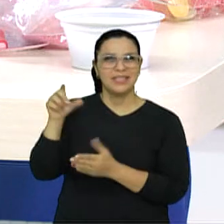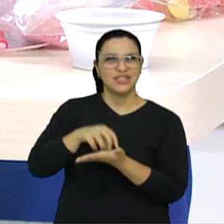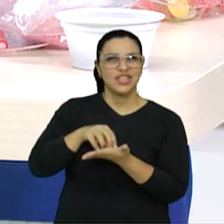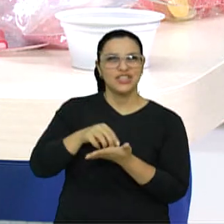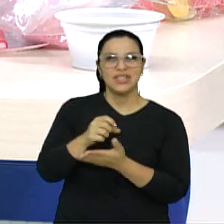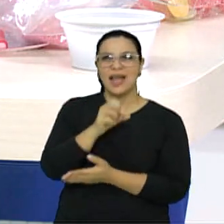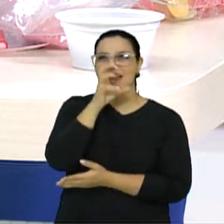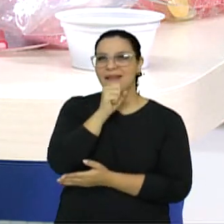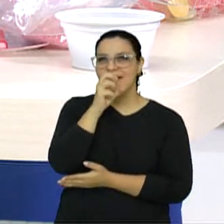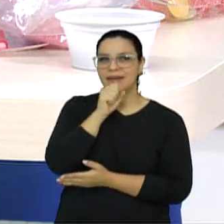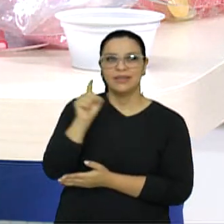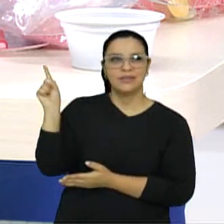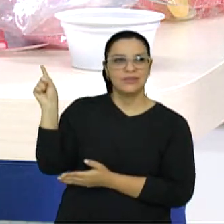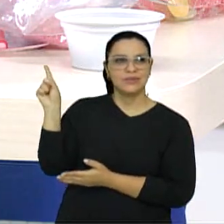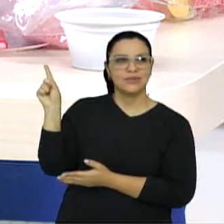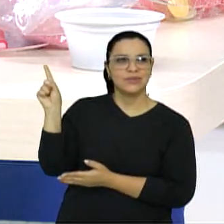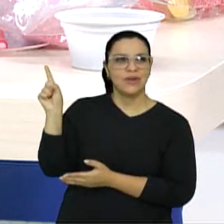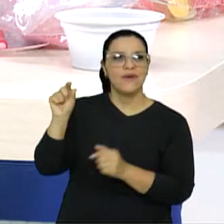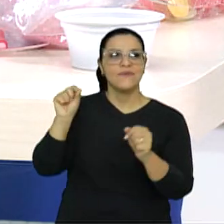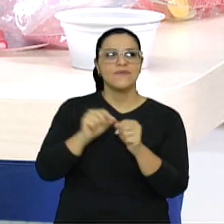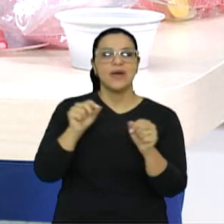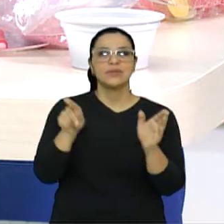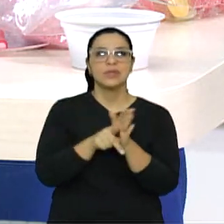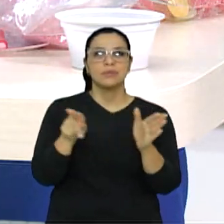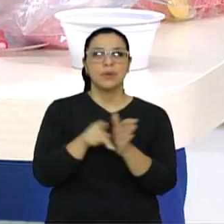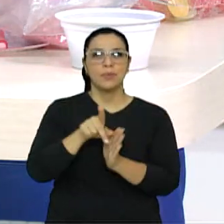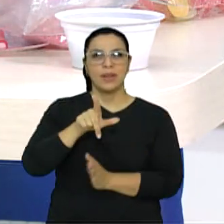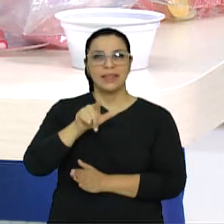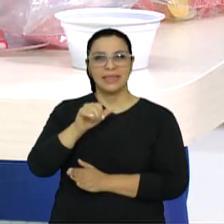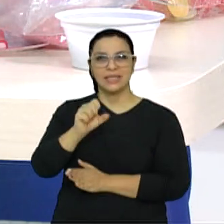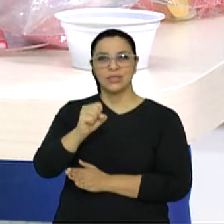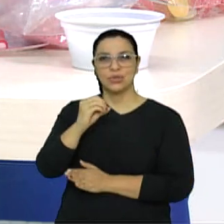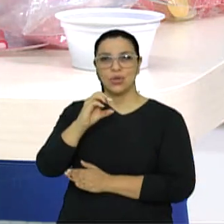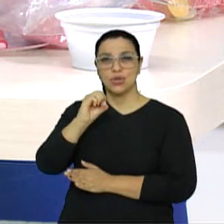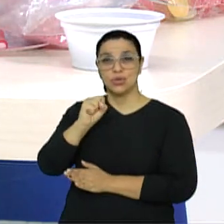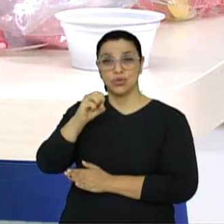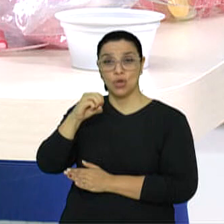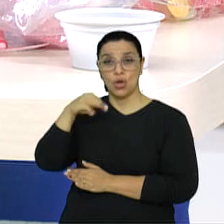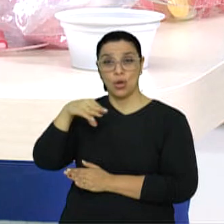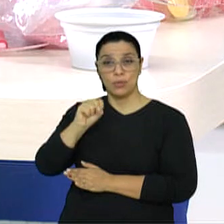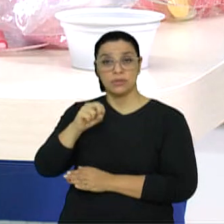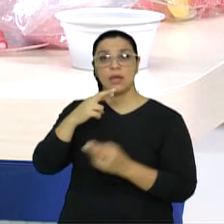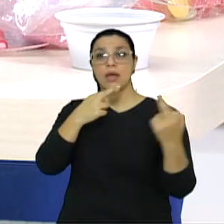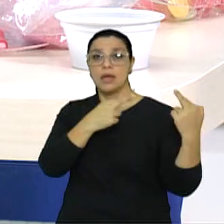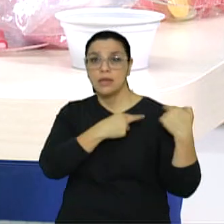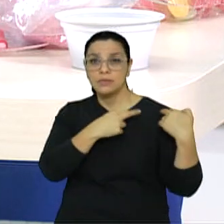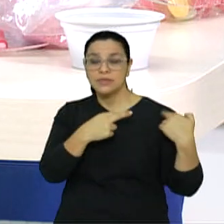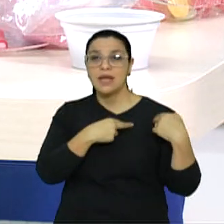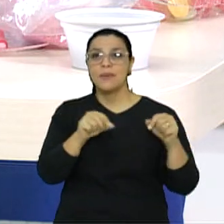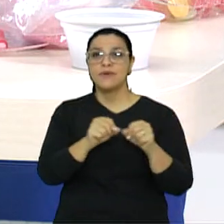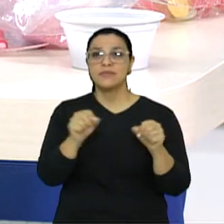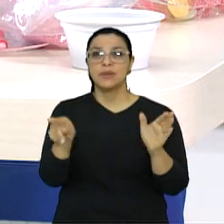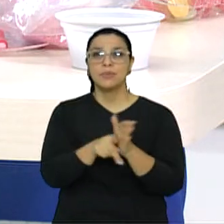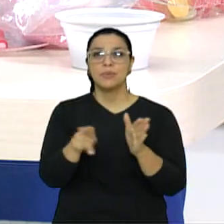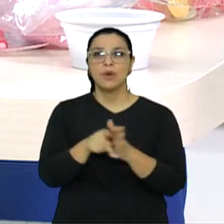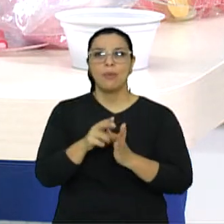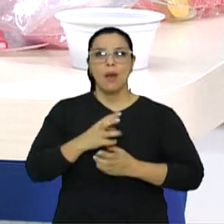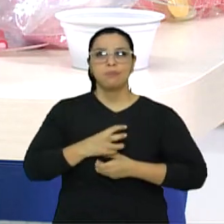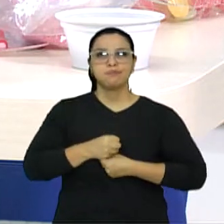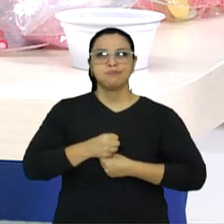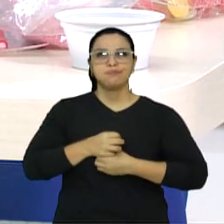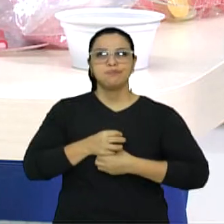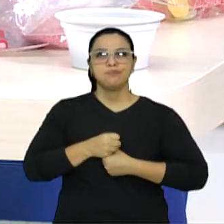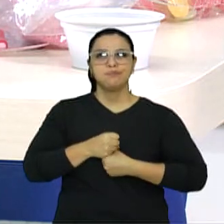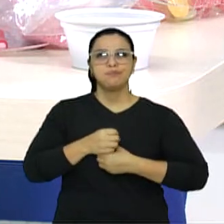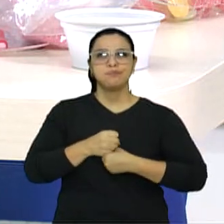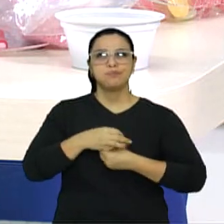meio laranjinha. O que eles fazem? São os lisossomos, tá? E eles são responsáveis por o que a gente chama de